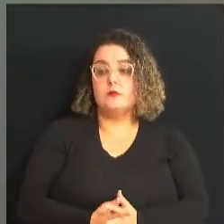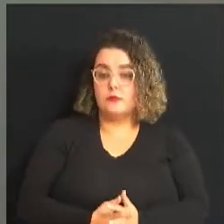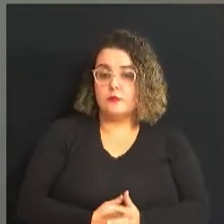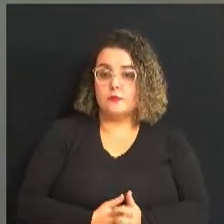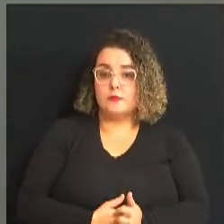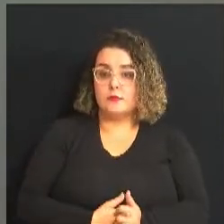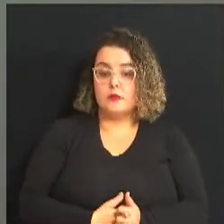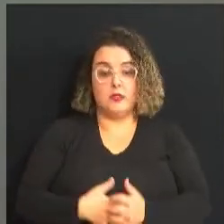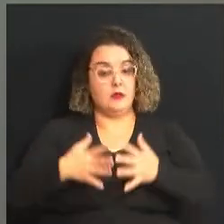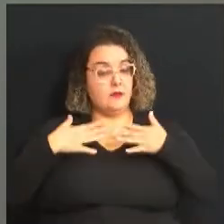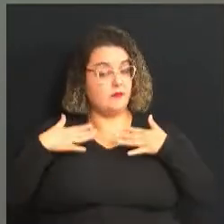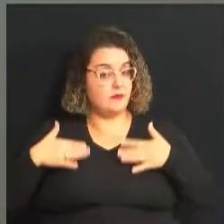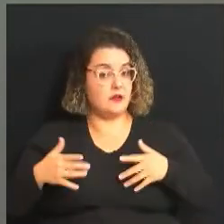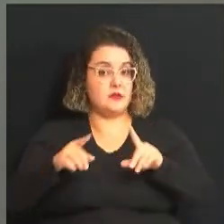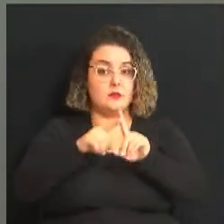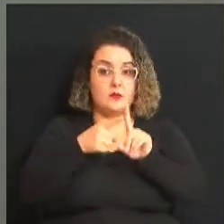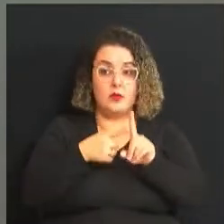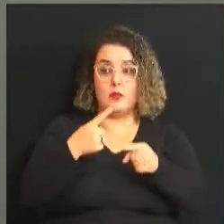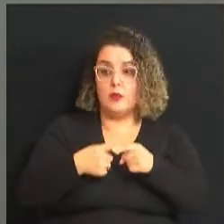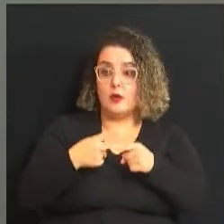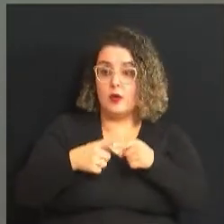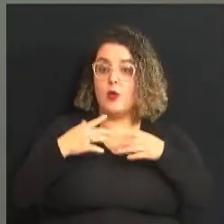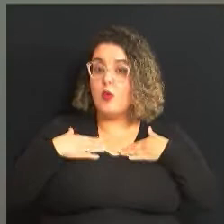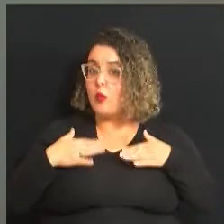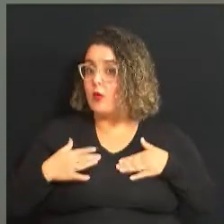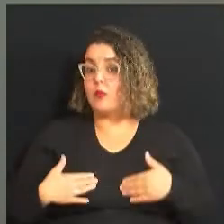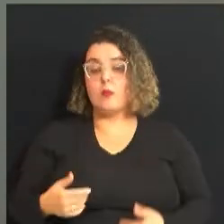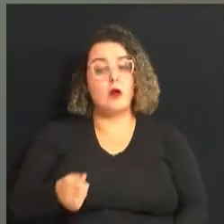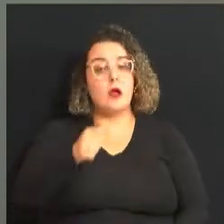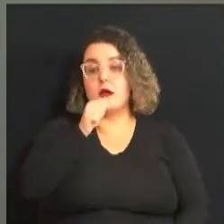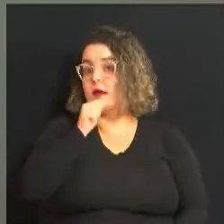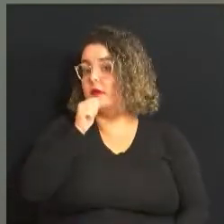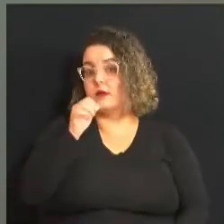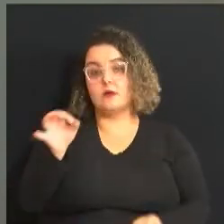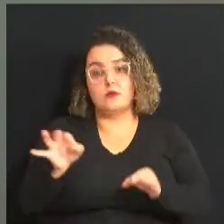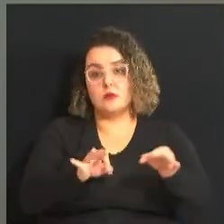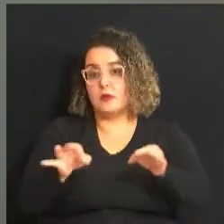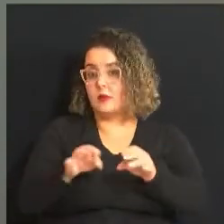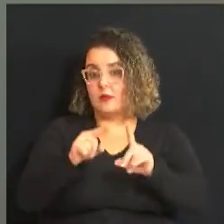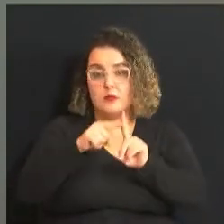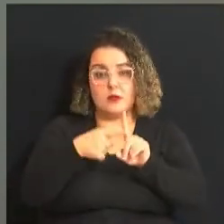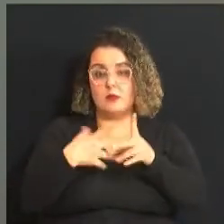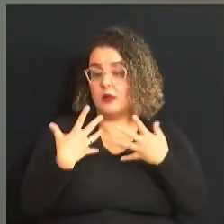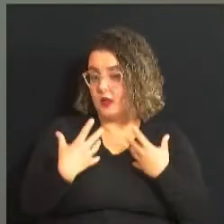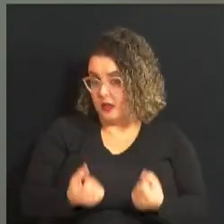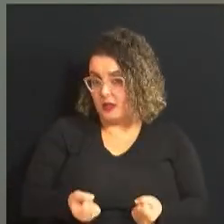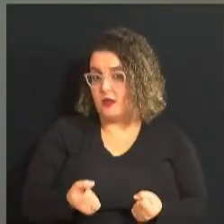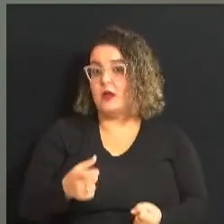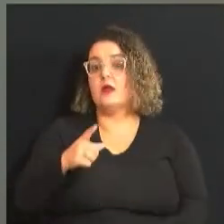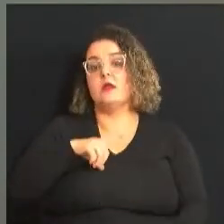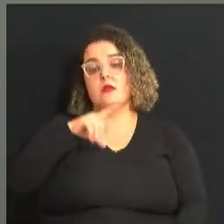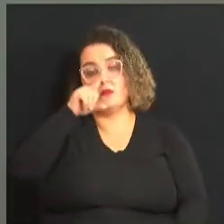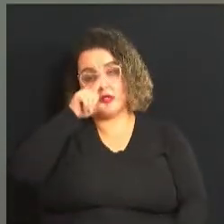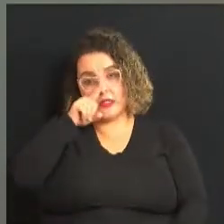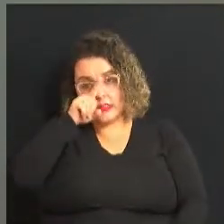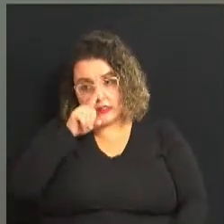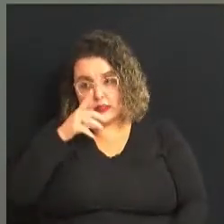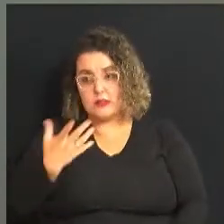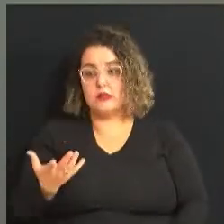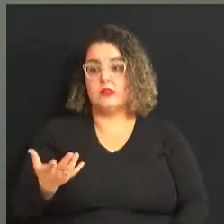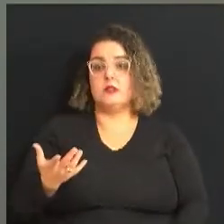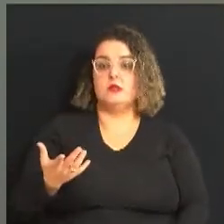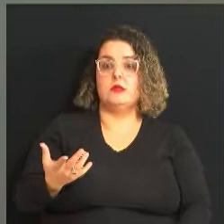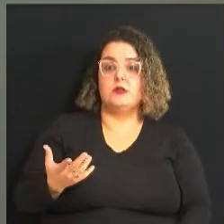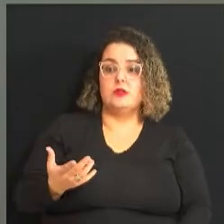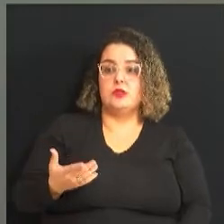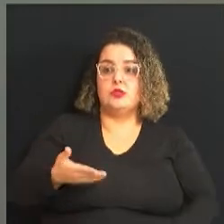físicos para a gestante, porque o corpo dela não está preparado para receber uma gravidez. Então, tem mais riscos ali de uma prematuridade,